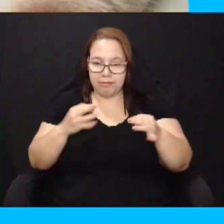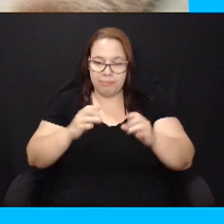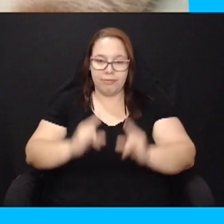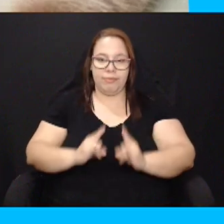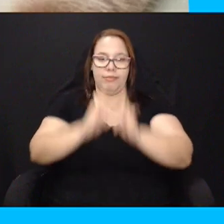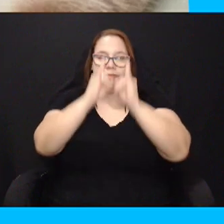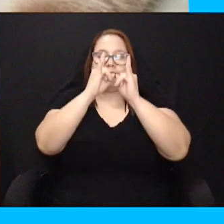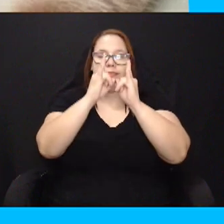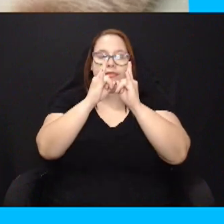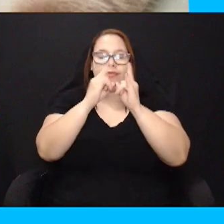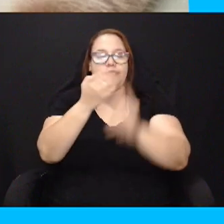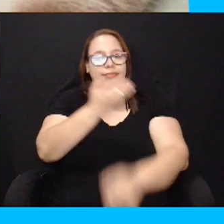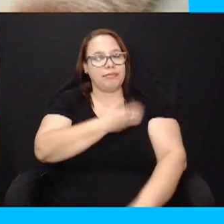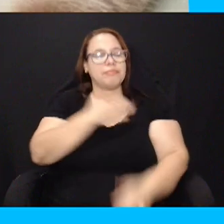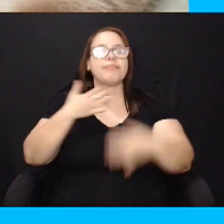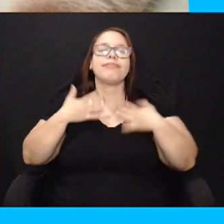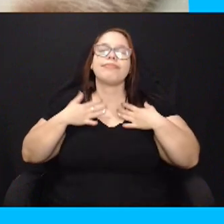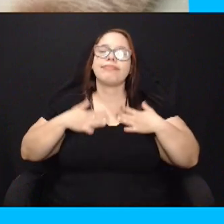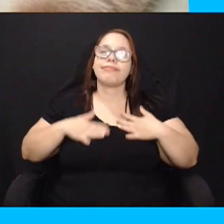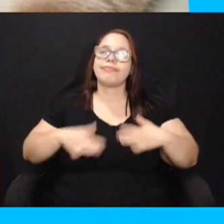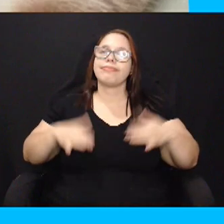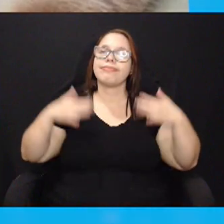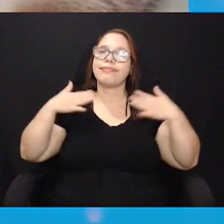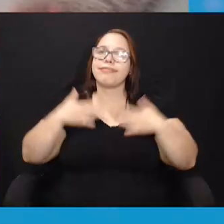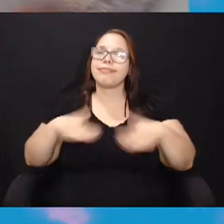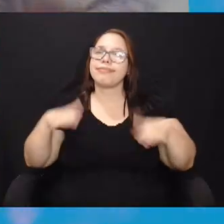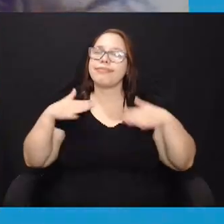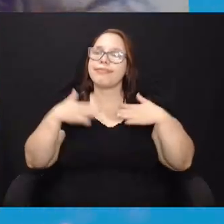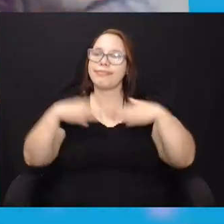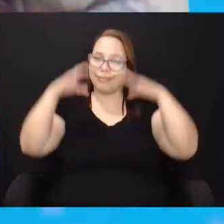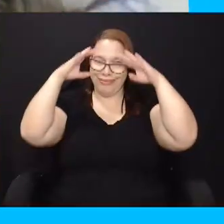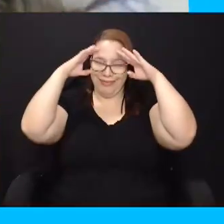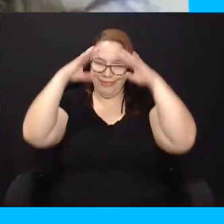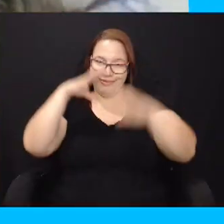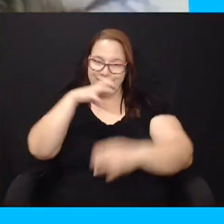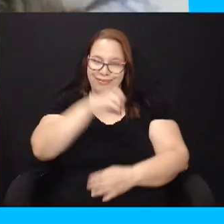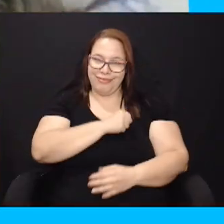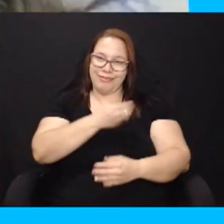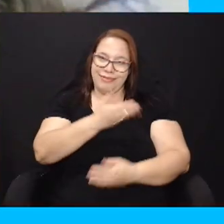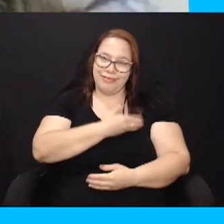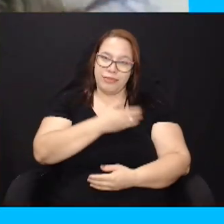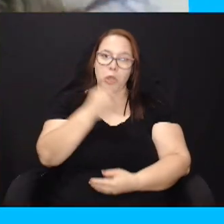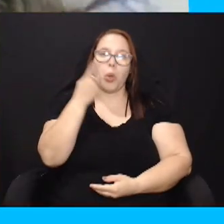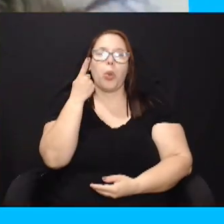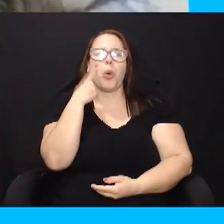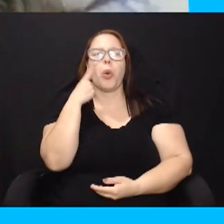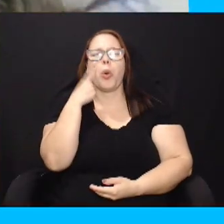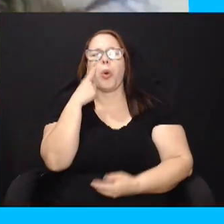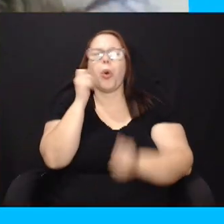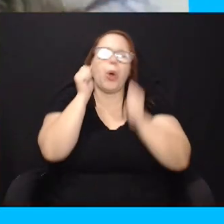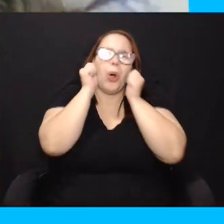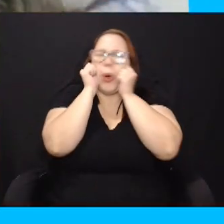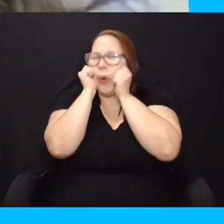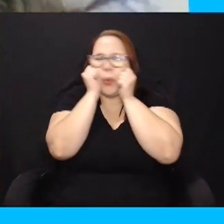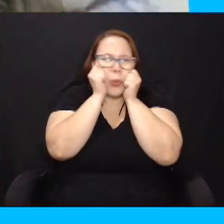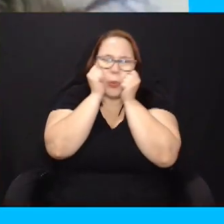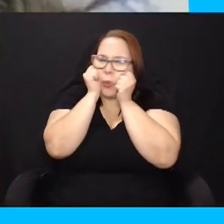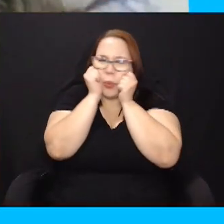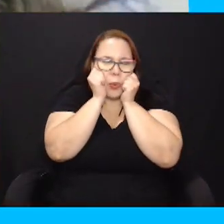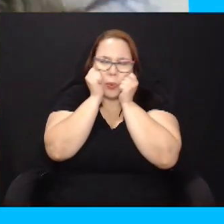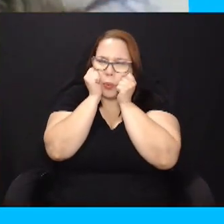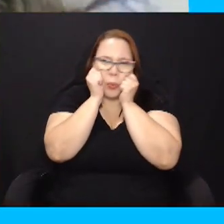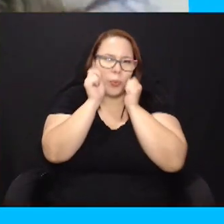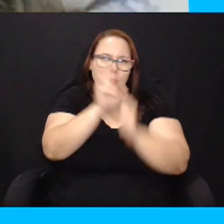amigo tranquilo, educado, que adora a companhia. E olha só essa fofura chamada